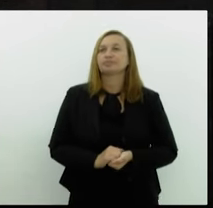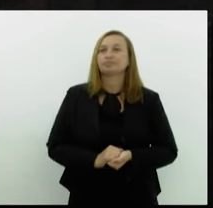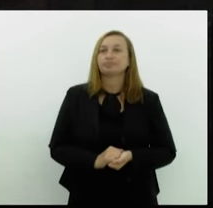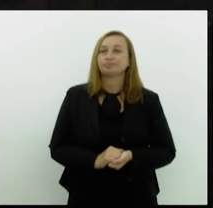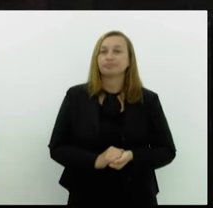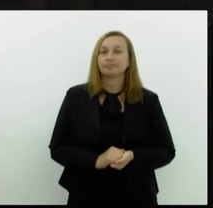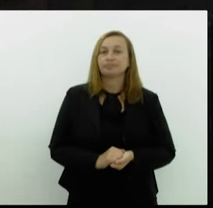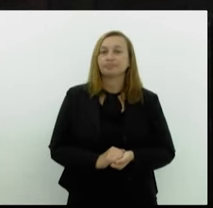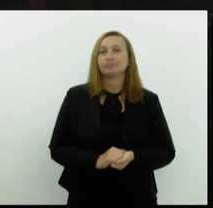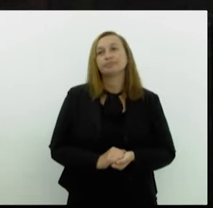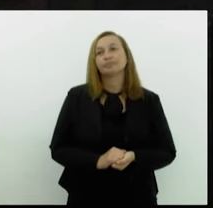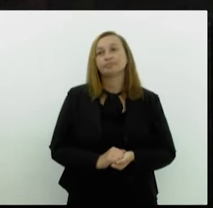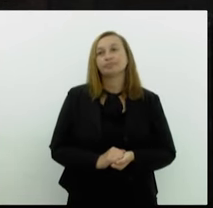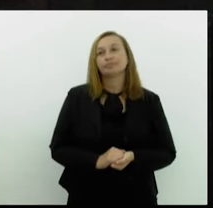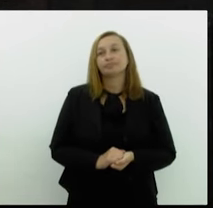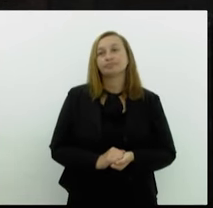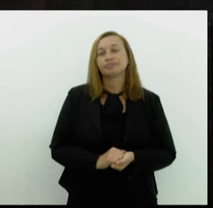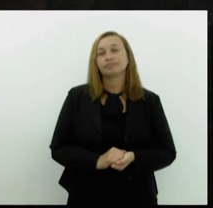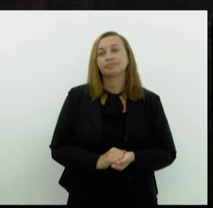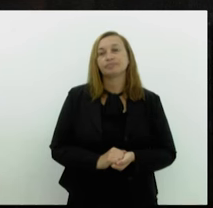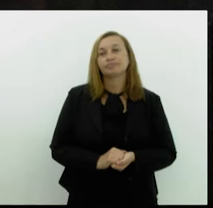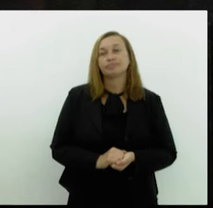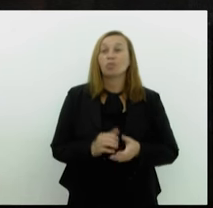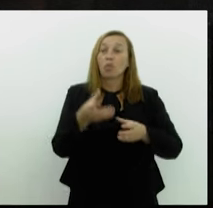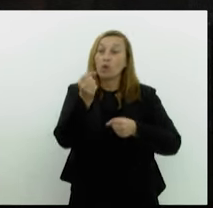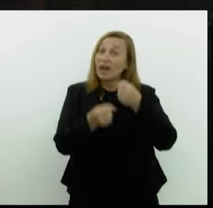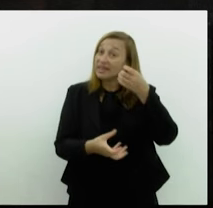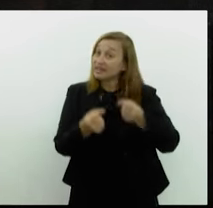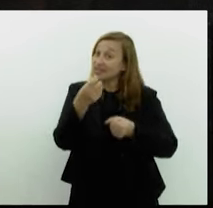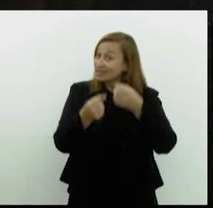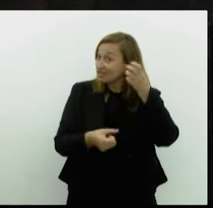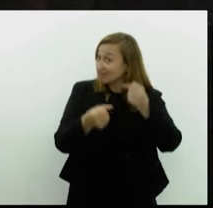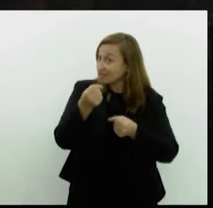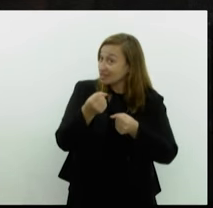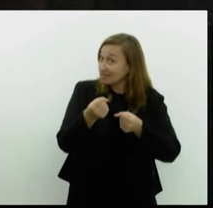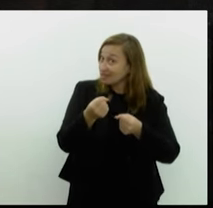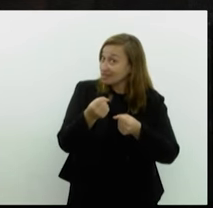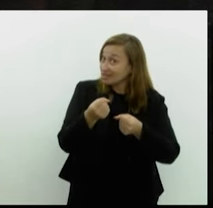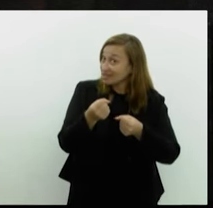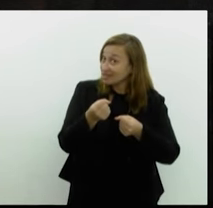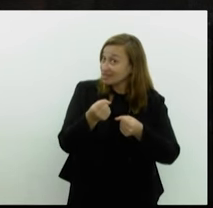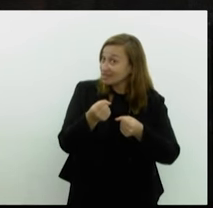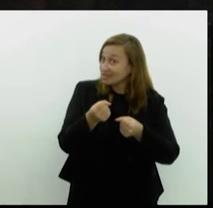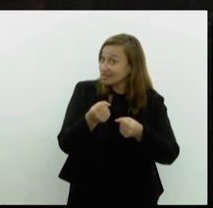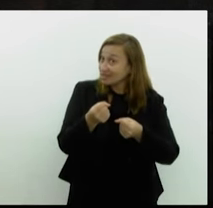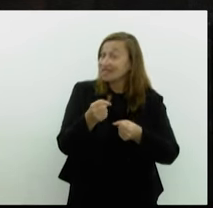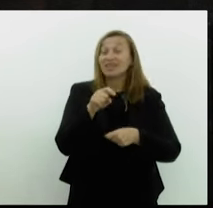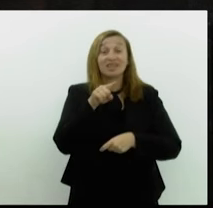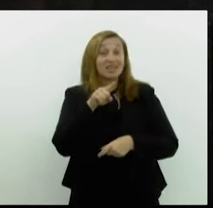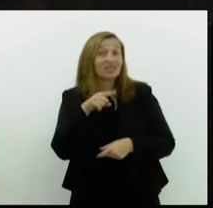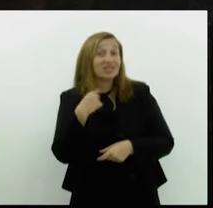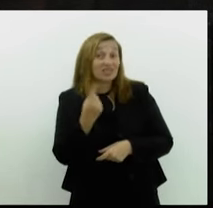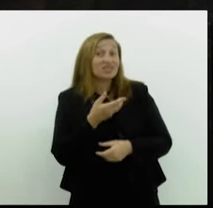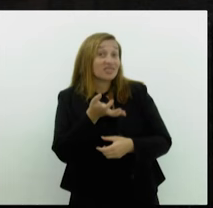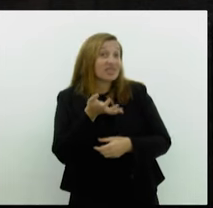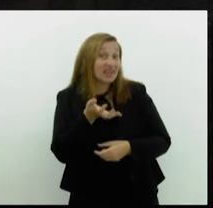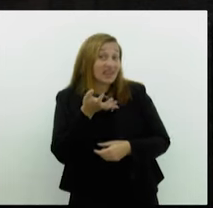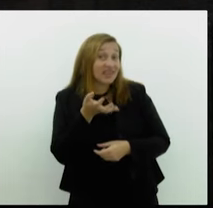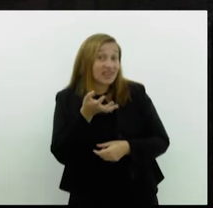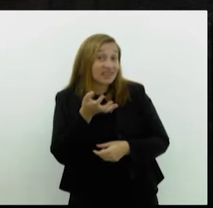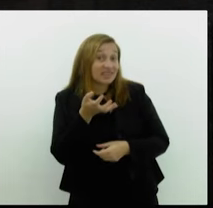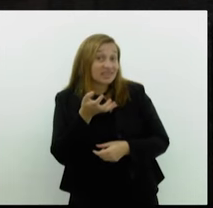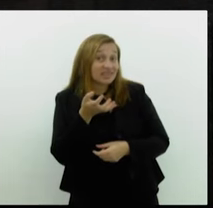E entre eles, o leite. O mesmo leite que a gente está tentando, com seus